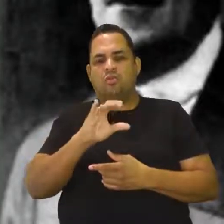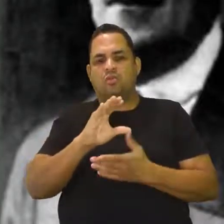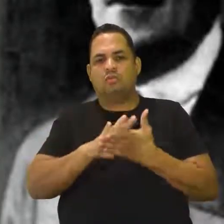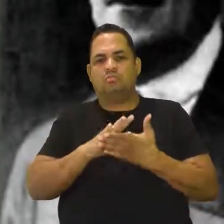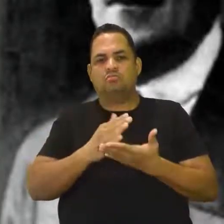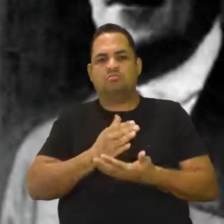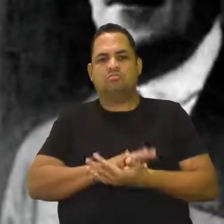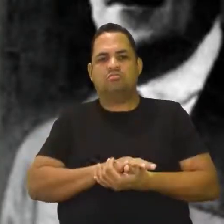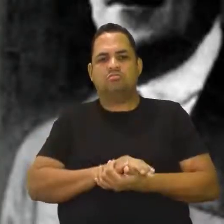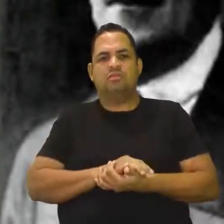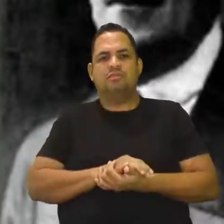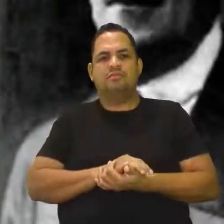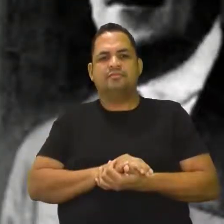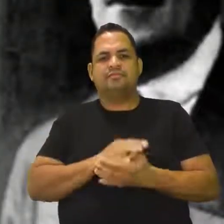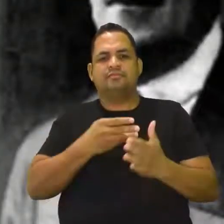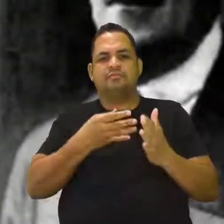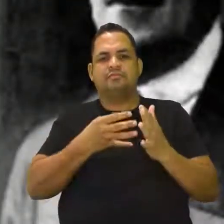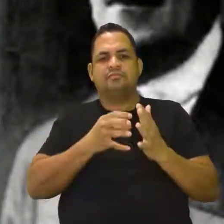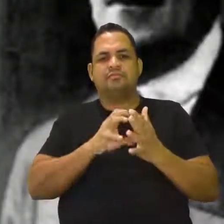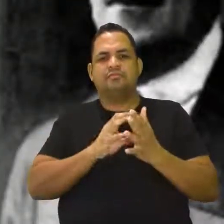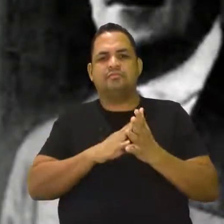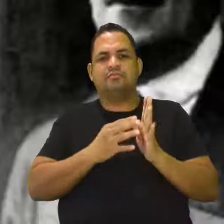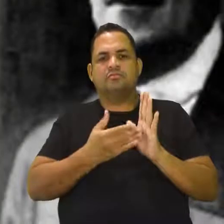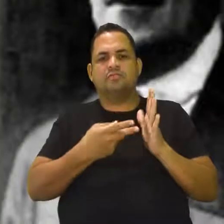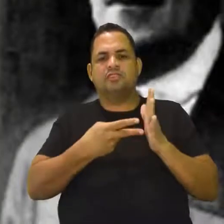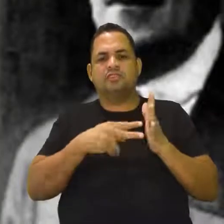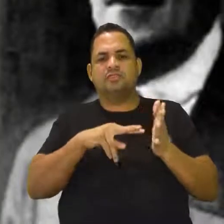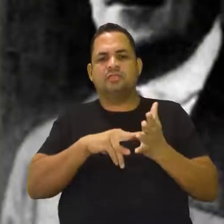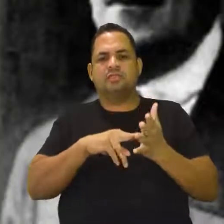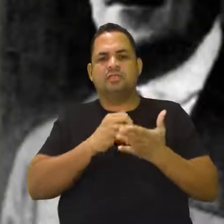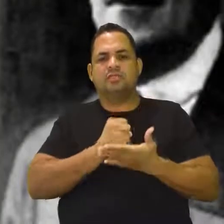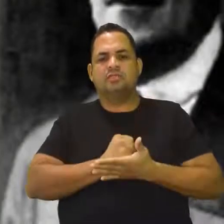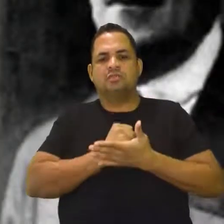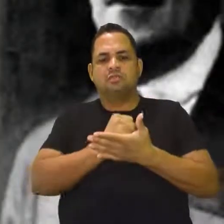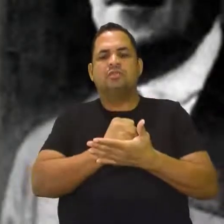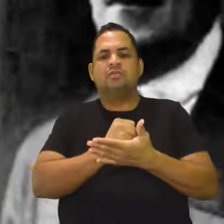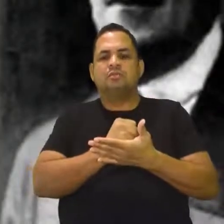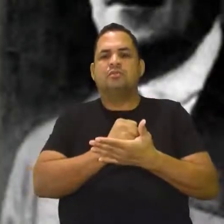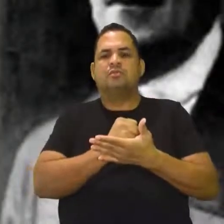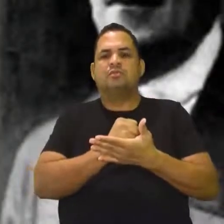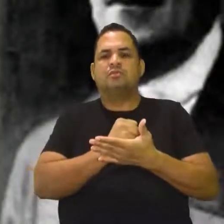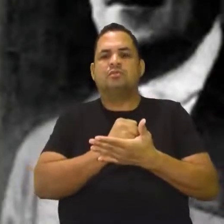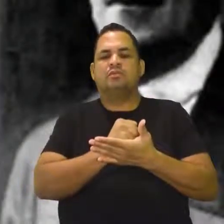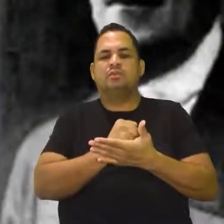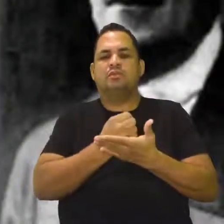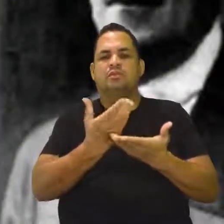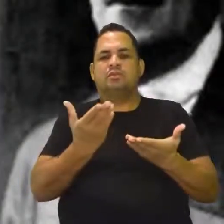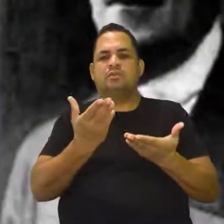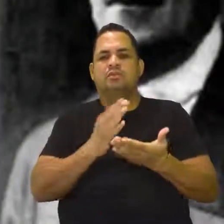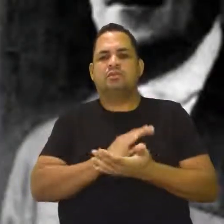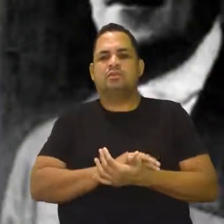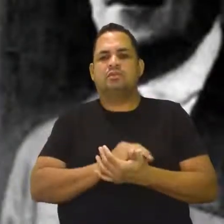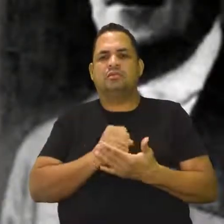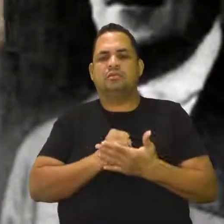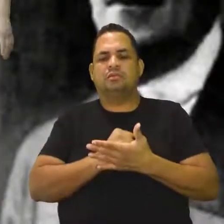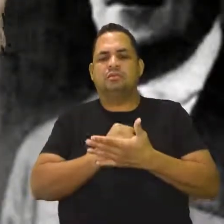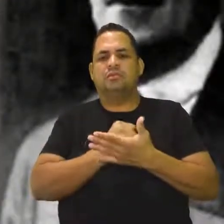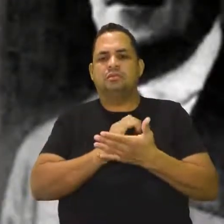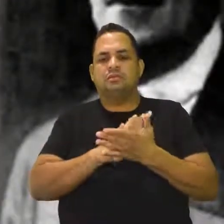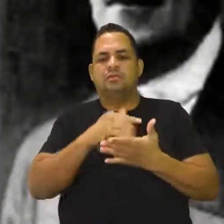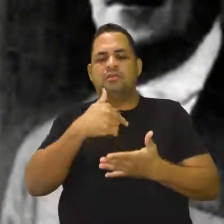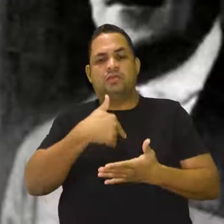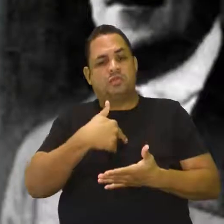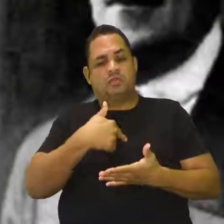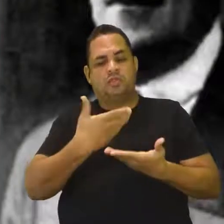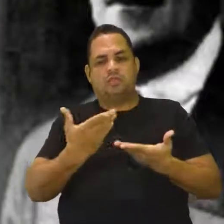era uma simbologia que João Pessoa tinha negado o apoio a Júlio Prestes e tinha dado apoio a Getúlio Vargas. E